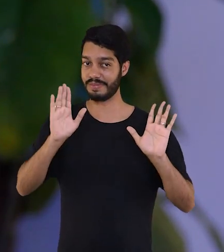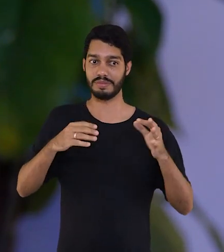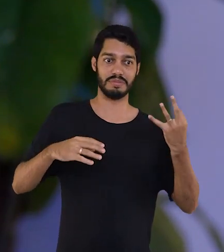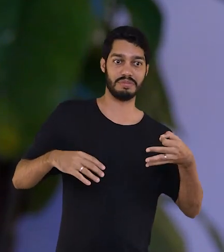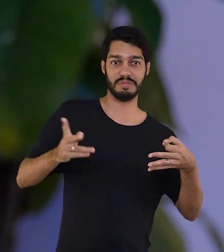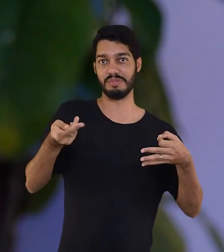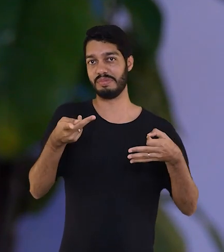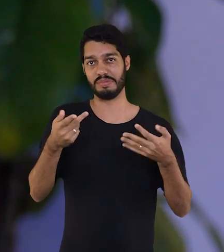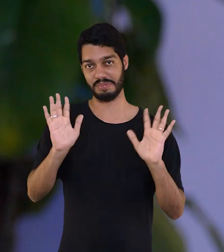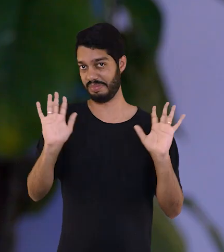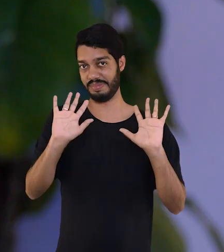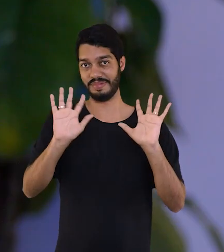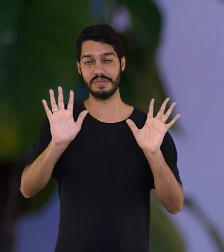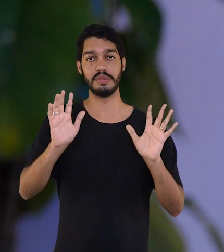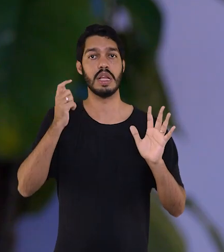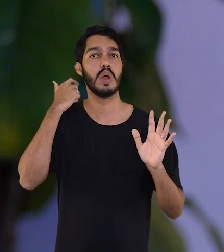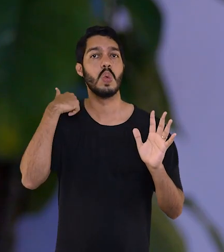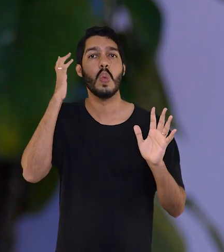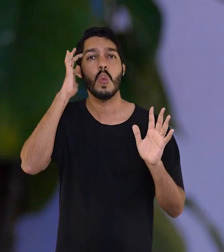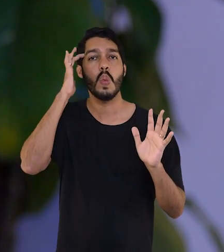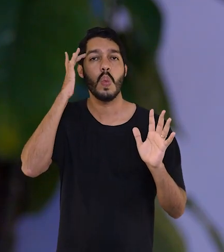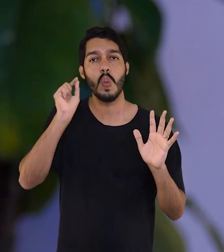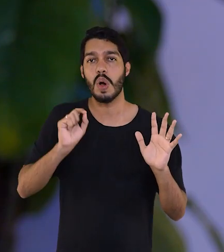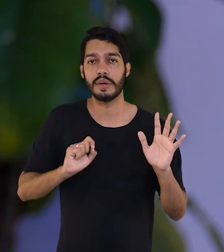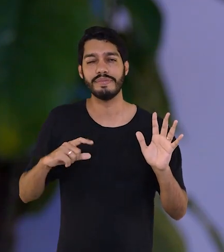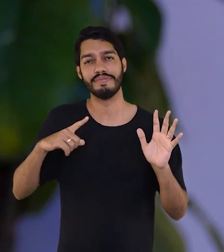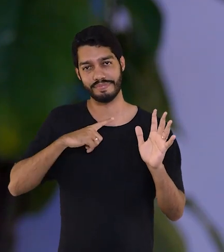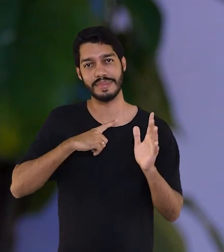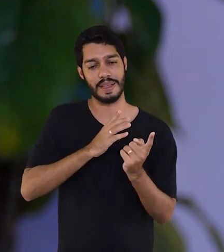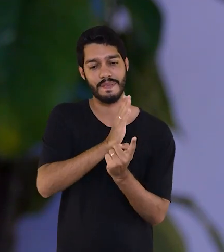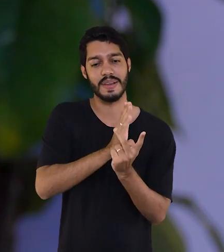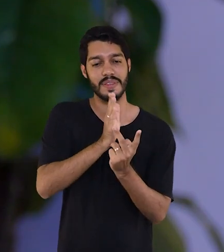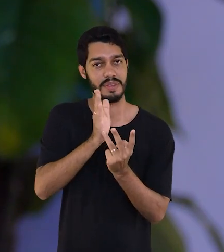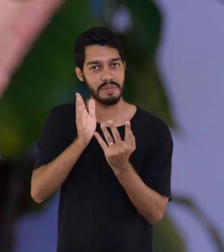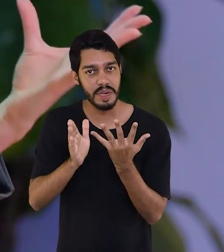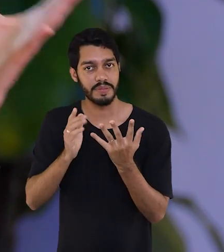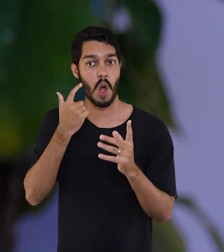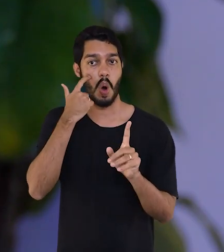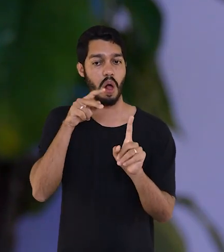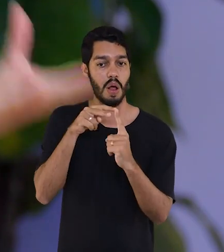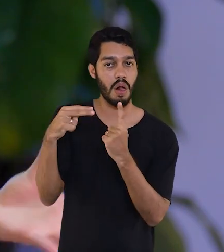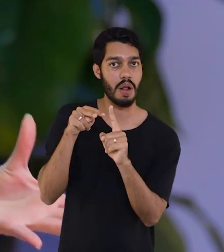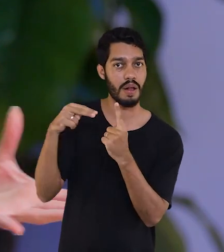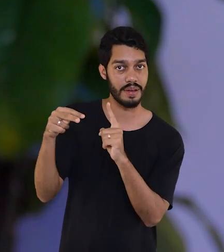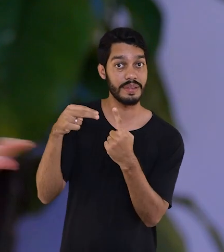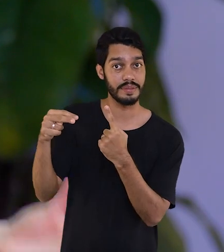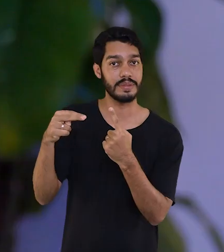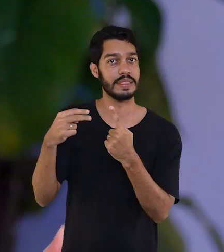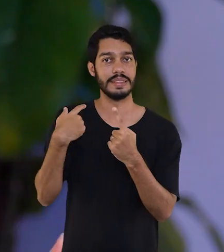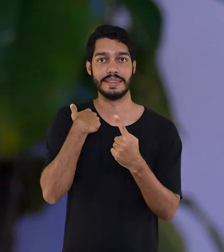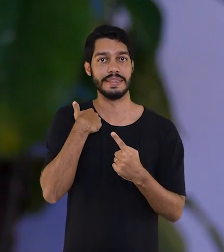Minha opinião, tá? Não tem certo nem errado. Eu acho que tem certas vertentes e certos olhares que eu